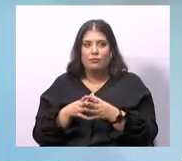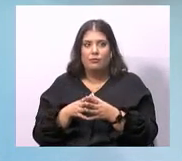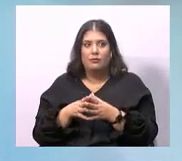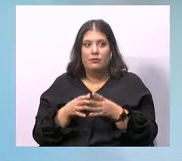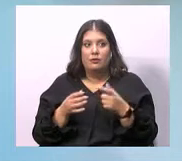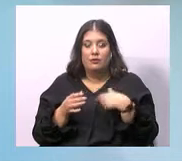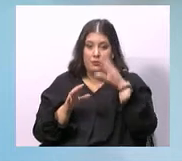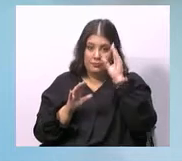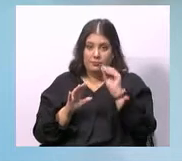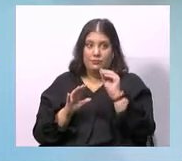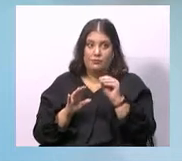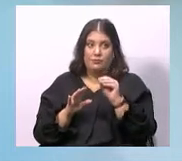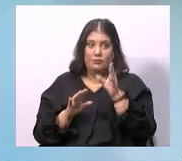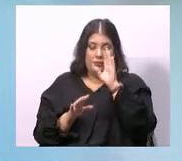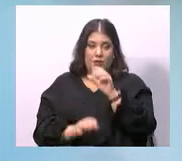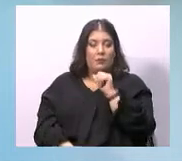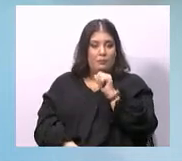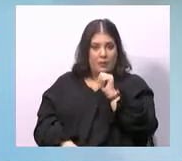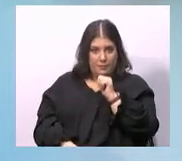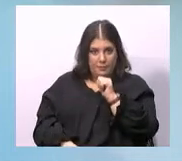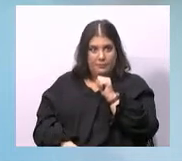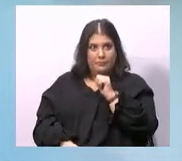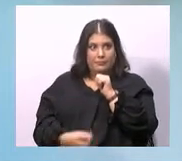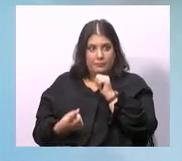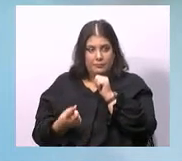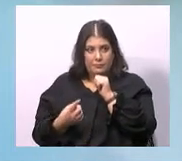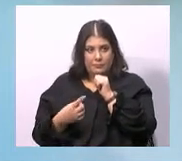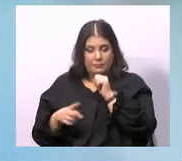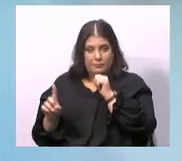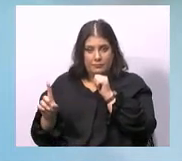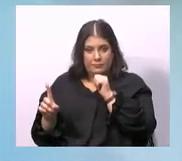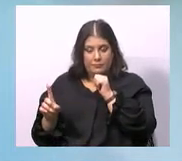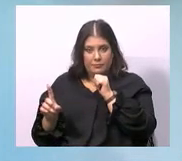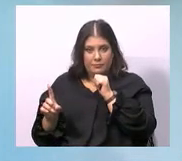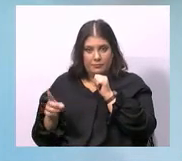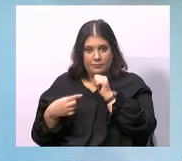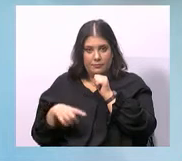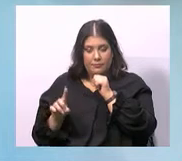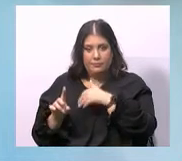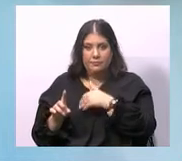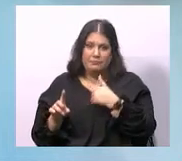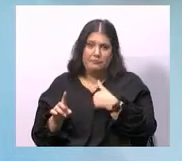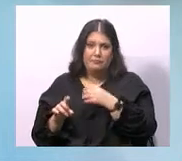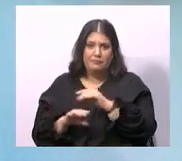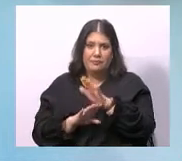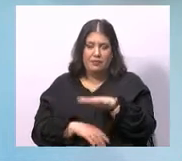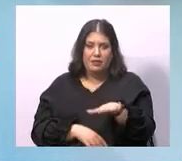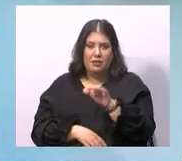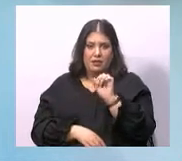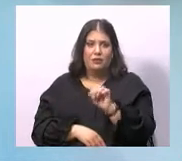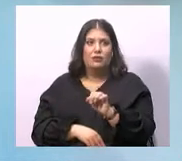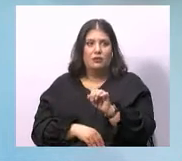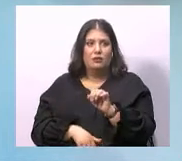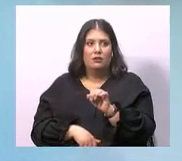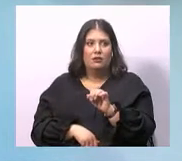Eu aconselharia, se é que ainda não o fez, a Dona Fátima, a recorrer a um colega podologista, e na sua região,